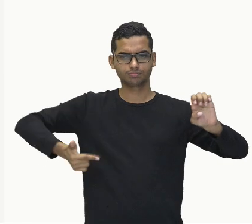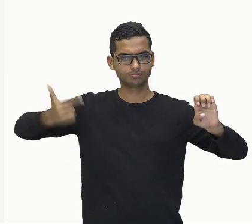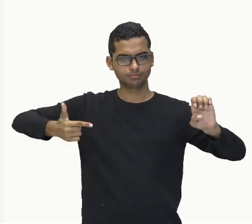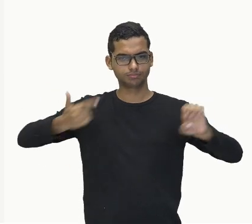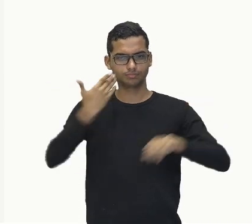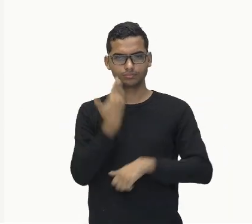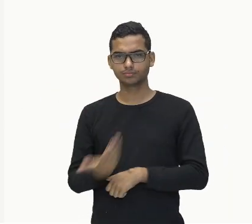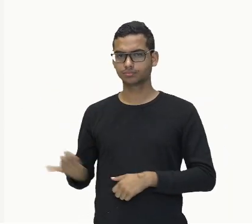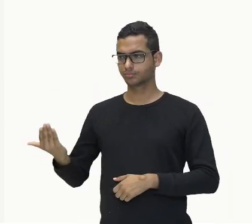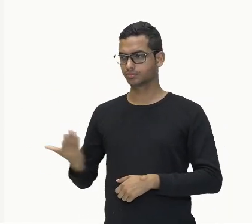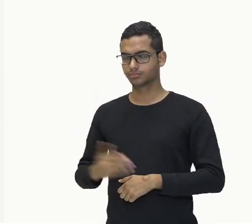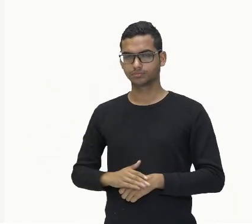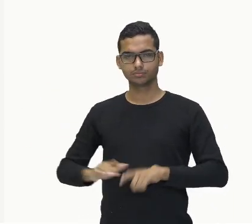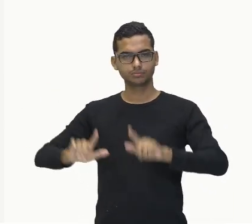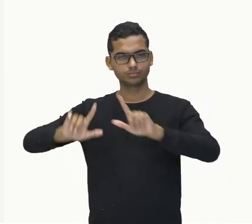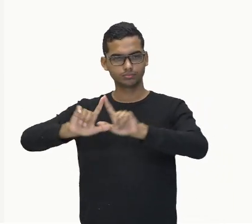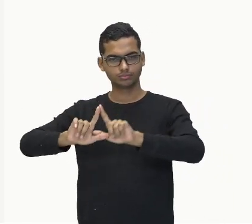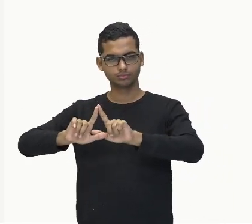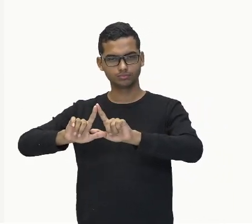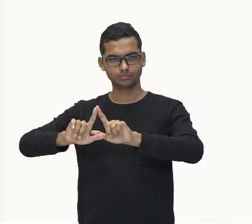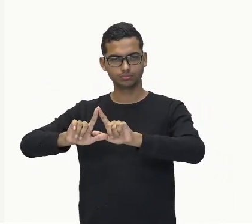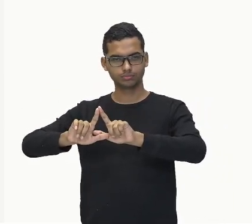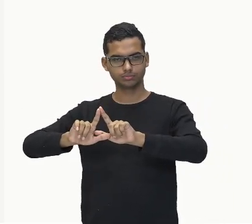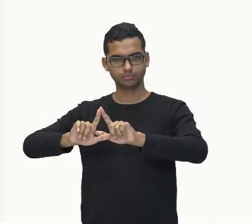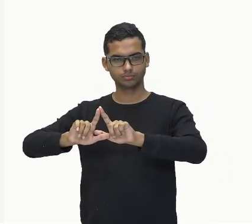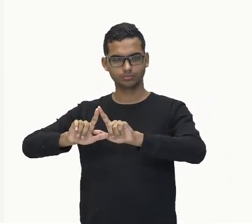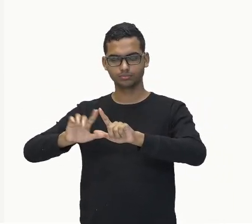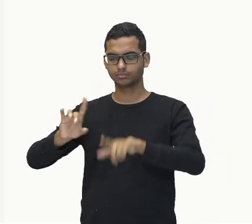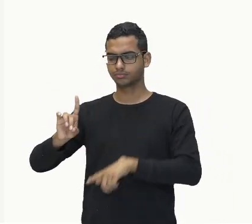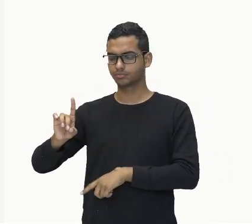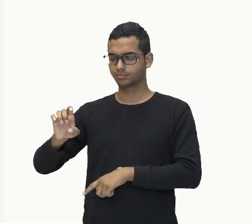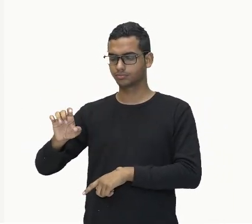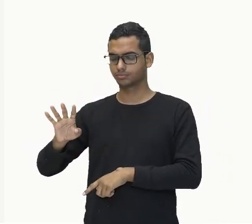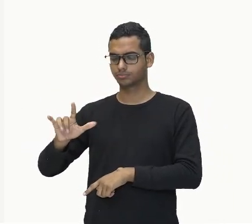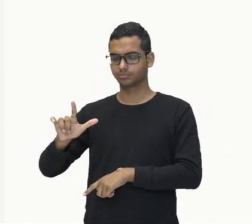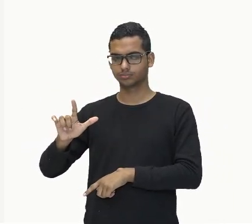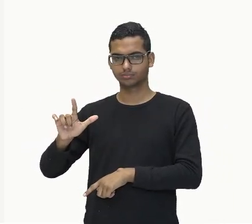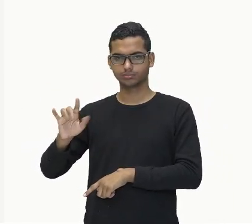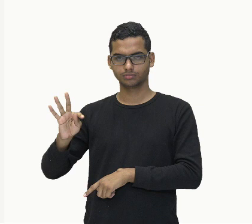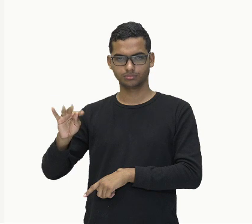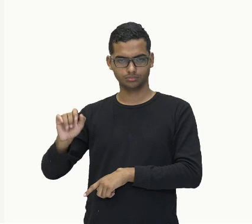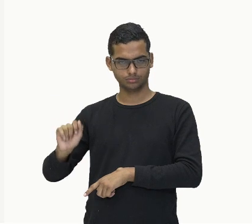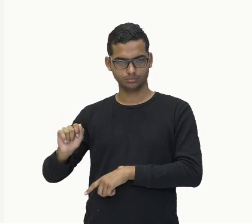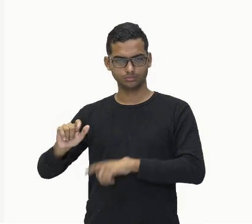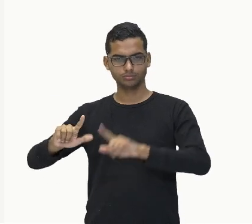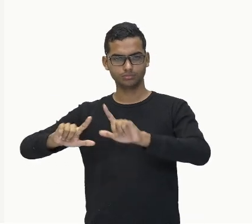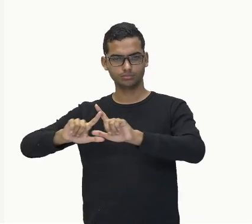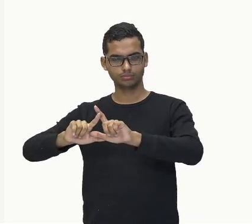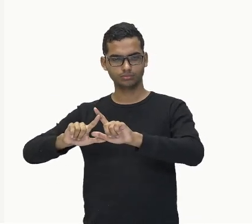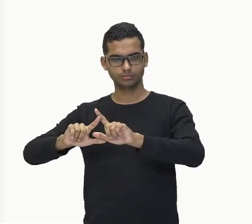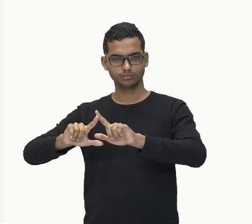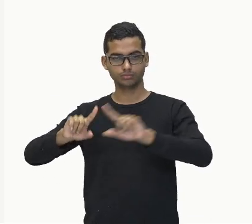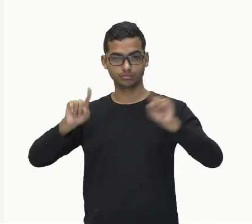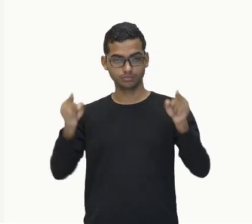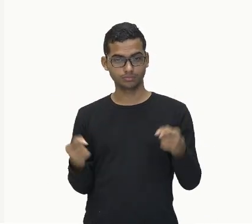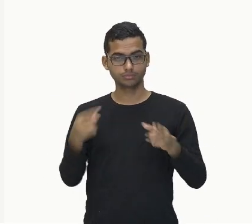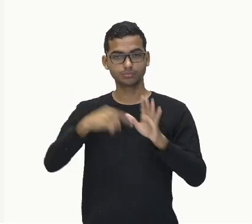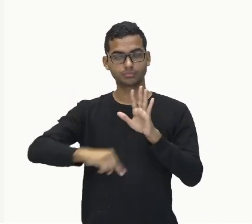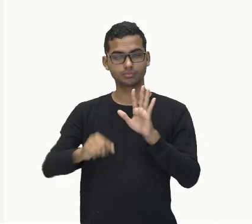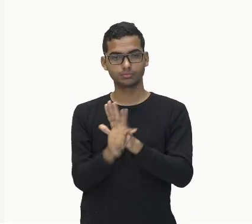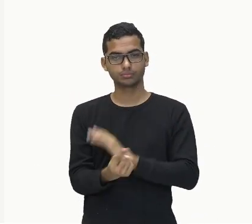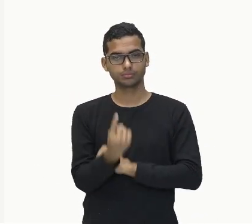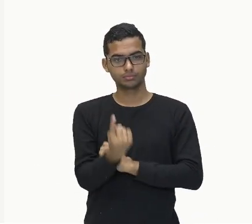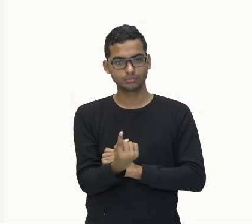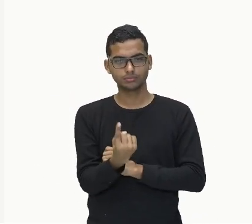ser menos b ao quadrado, que é menos 1 ao quadrado, menos 4 da fórmula do